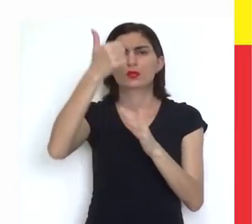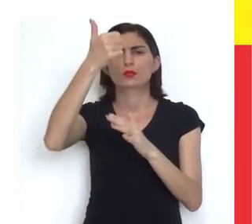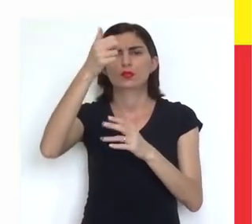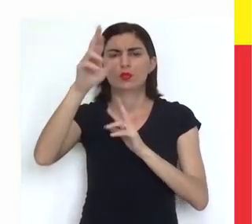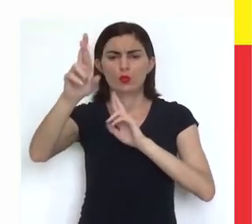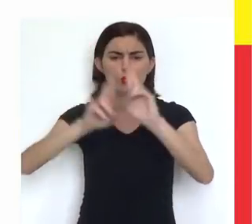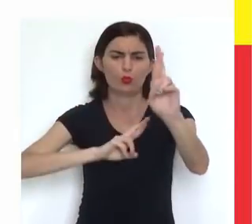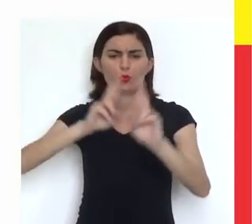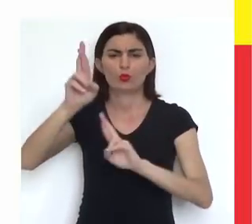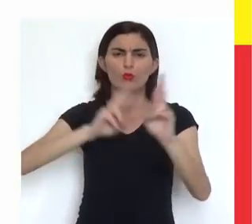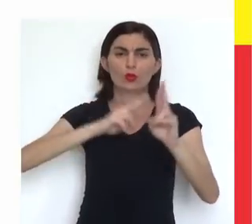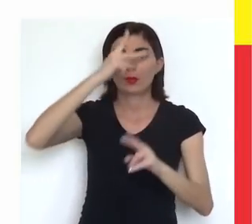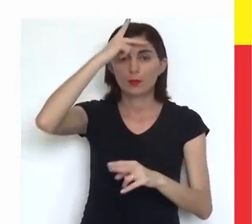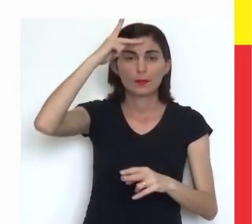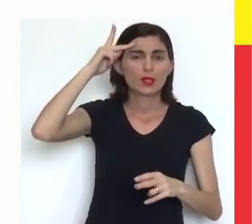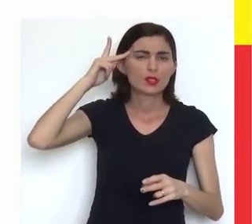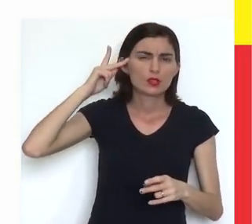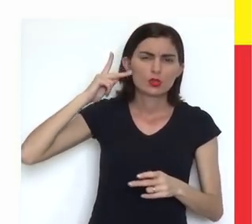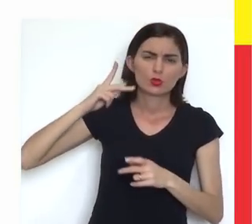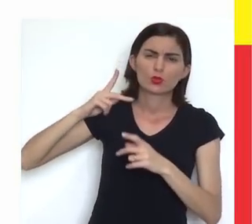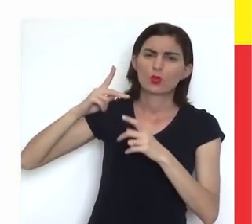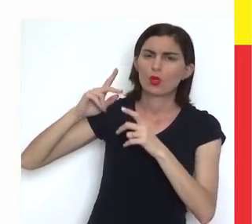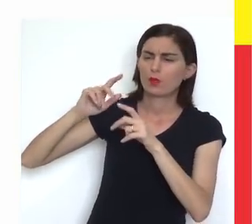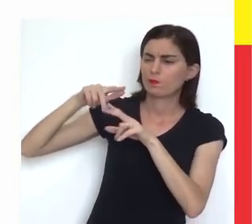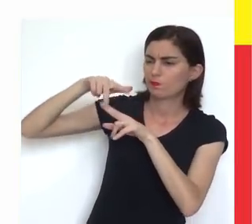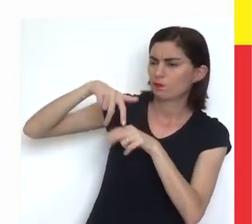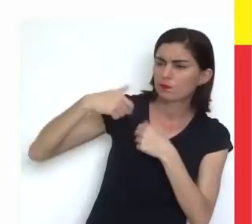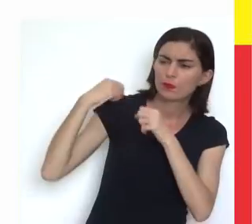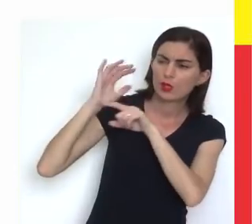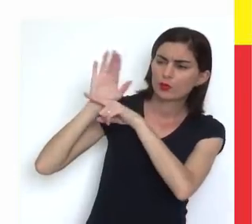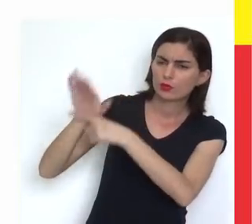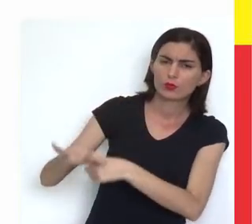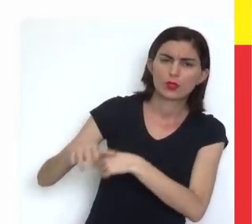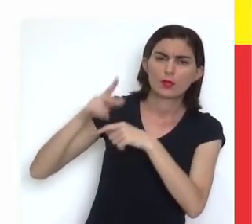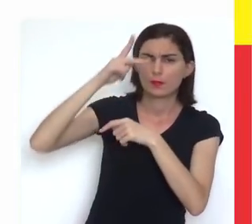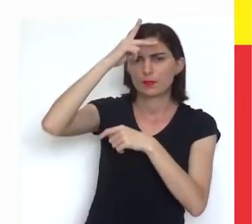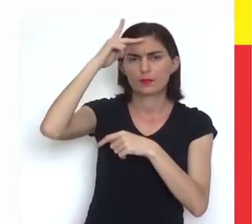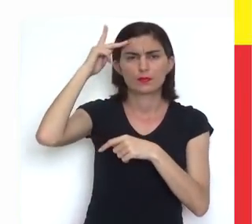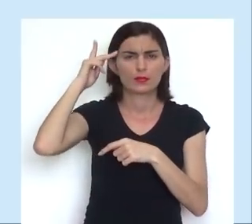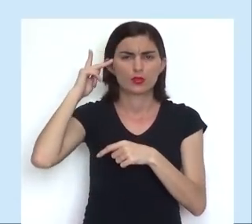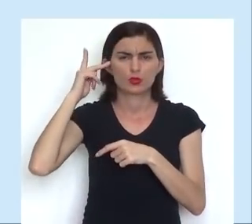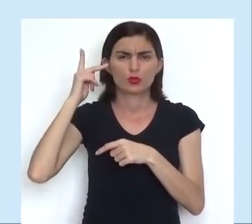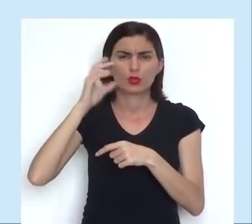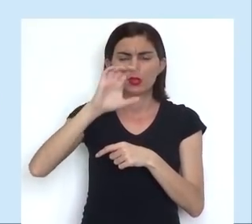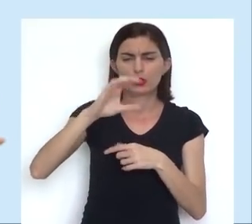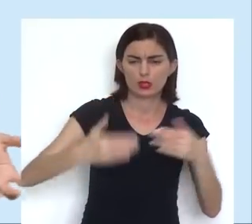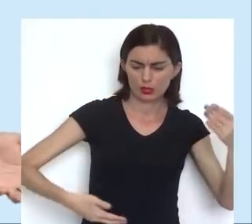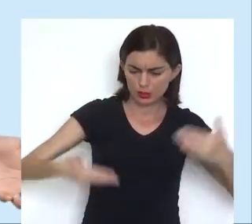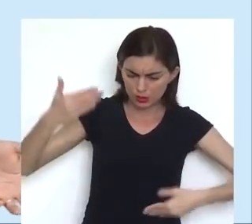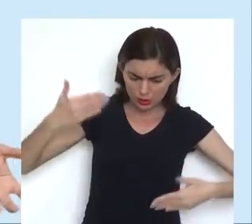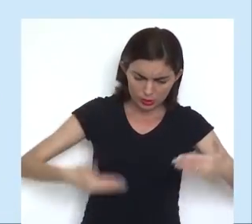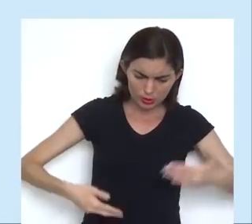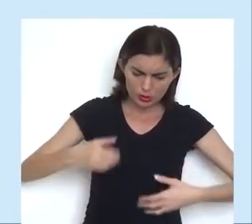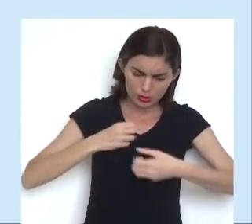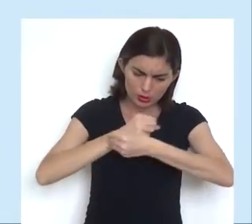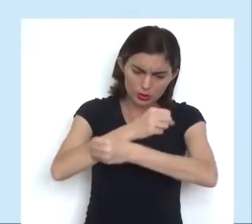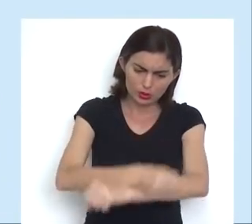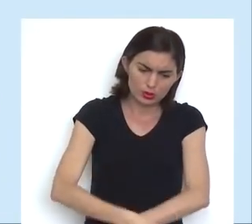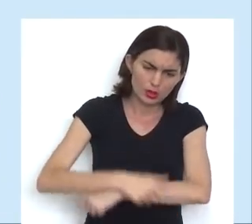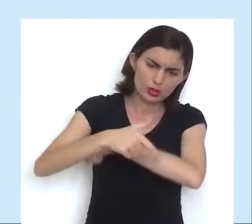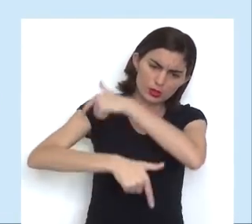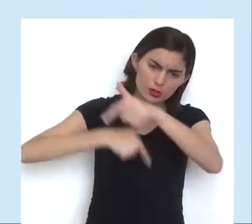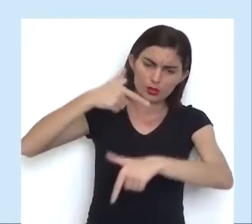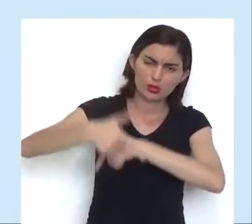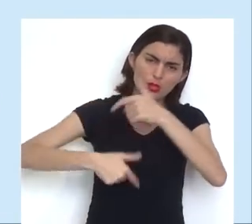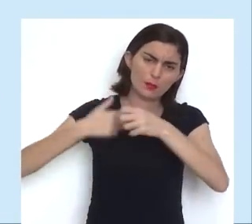transportes rodoviários eram pessoas que carregavam pessoas que eram chamadas de servos ou escravos, tá? Ou